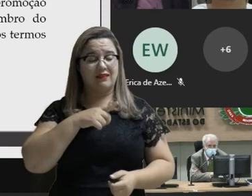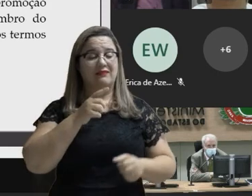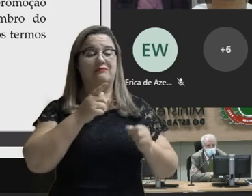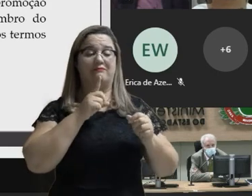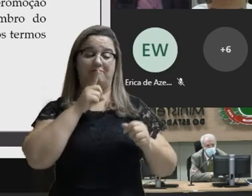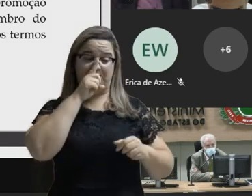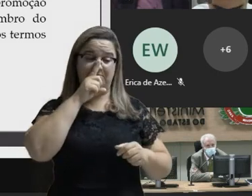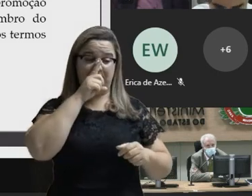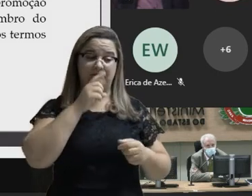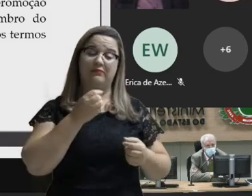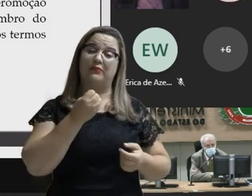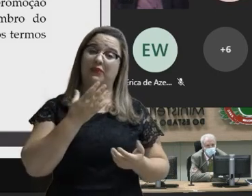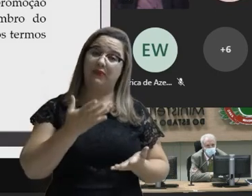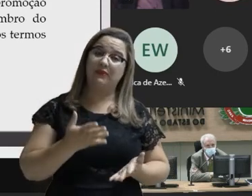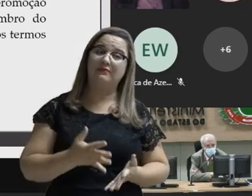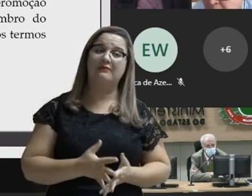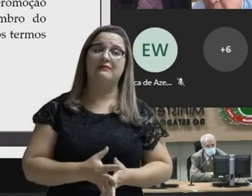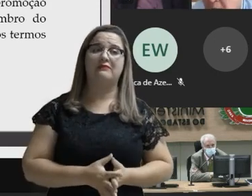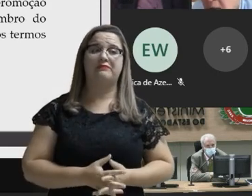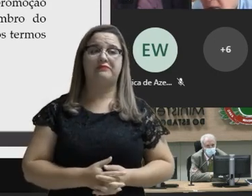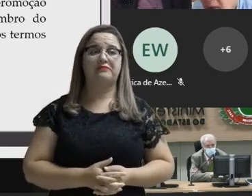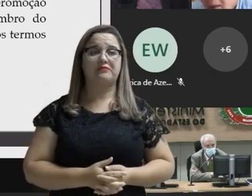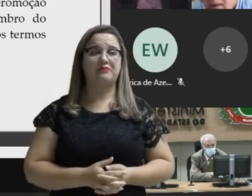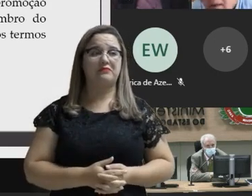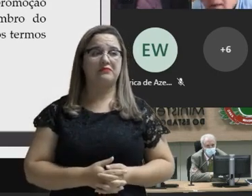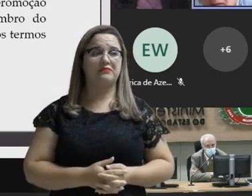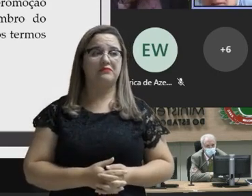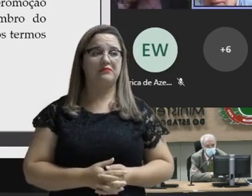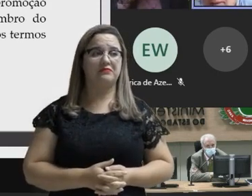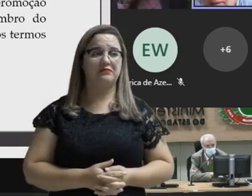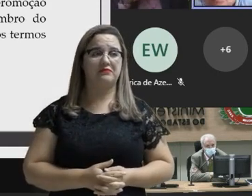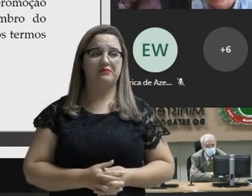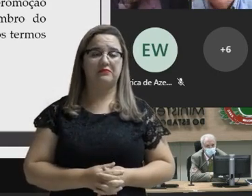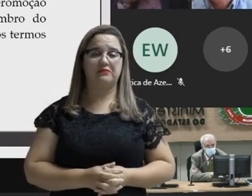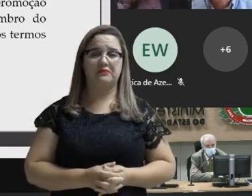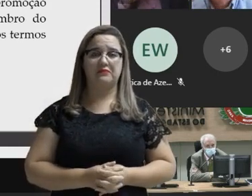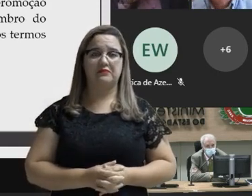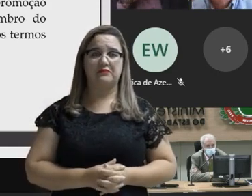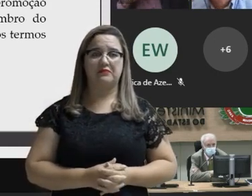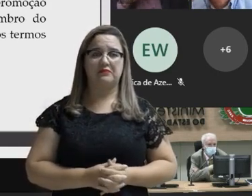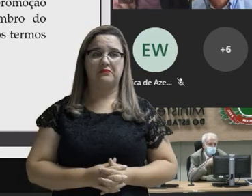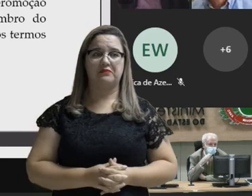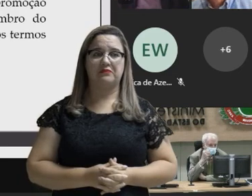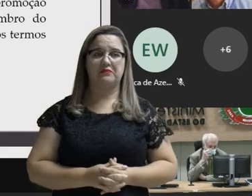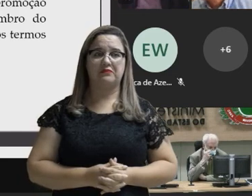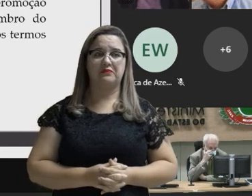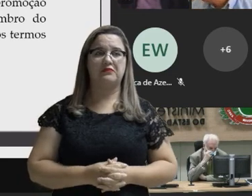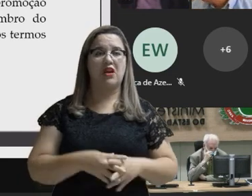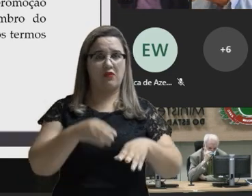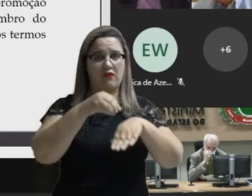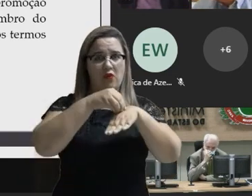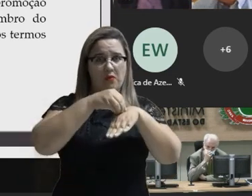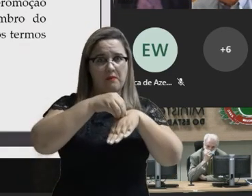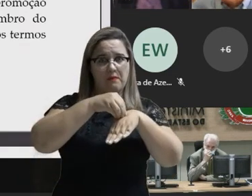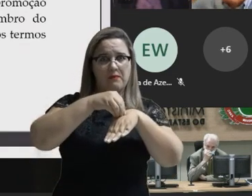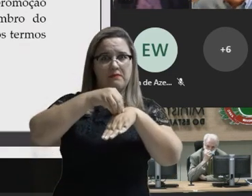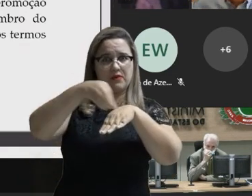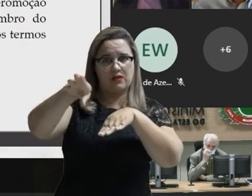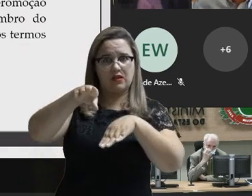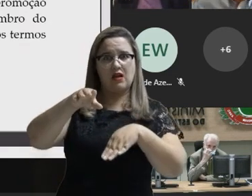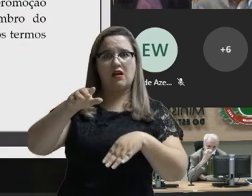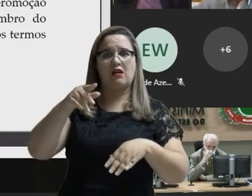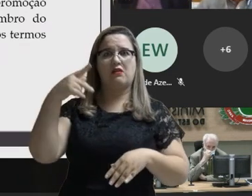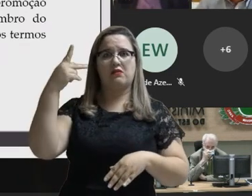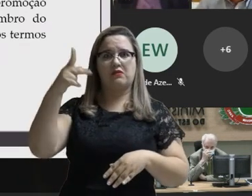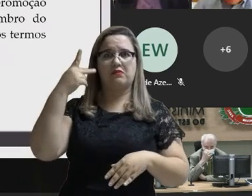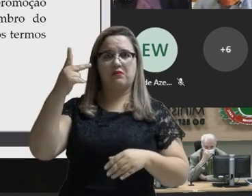Bom, isso então é não homologado e envio ao Procurador-Geral de